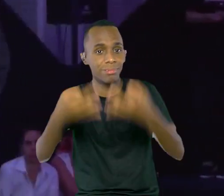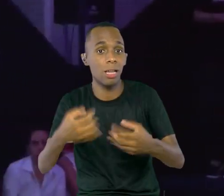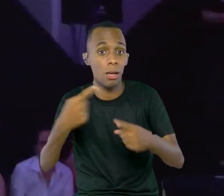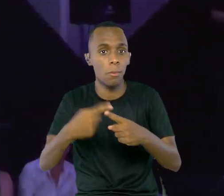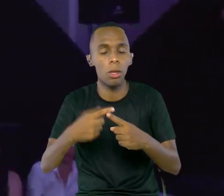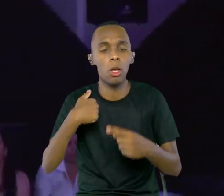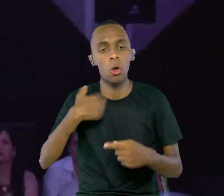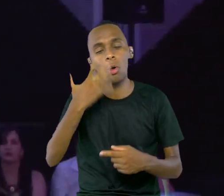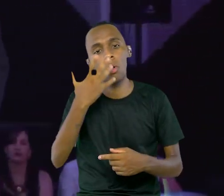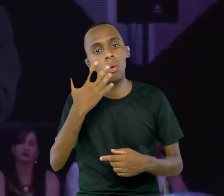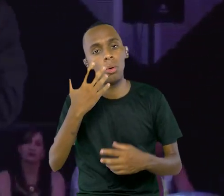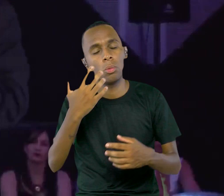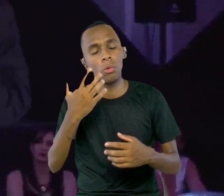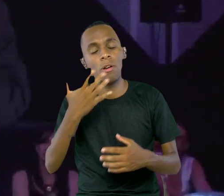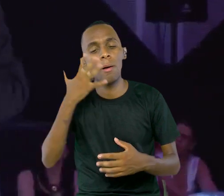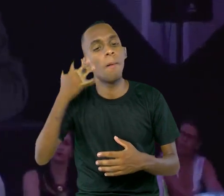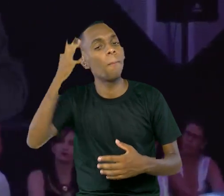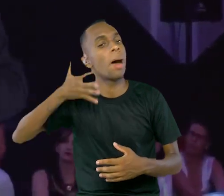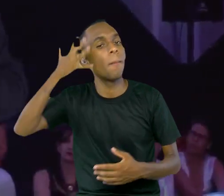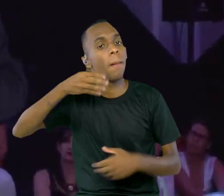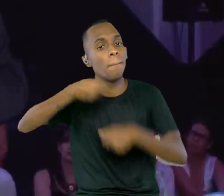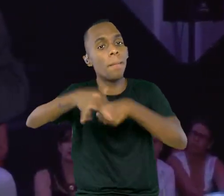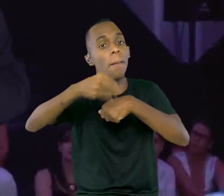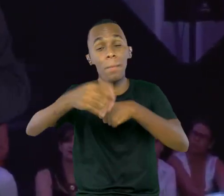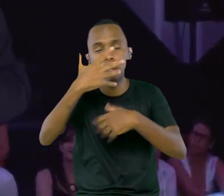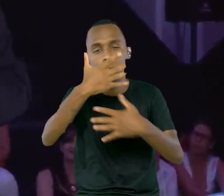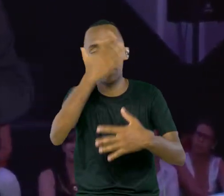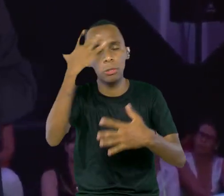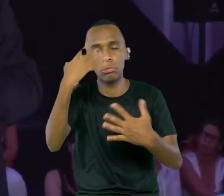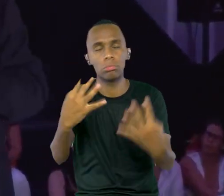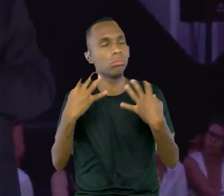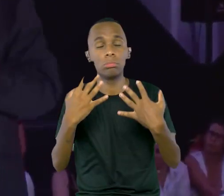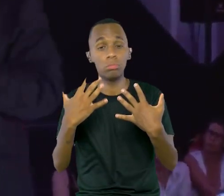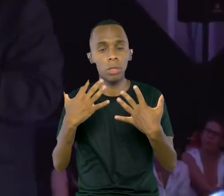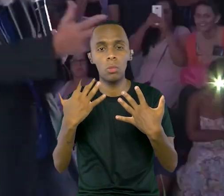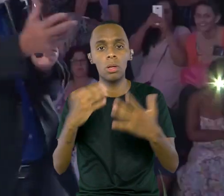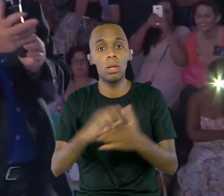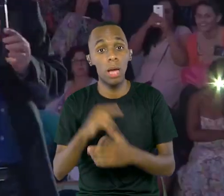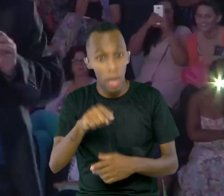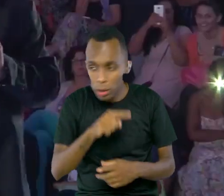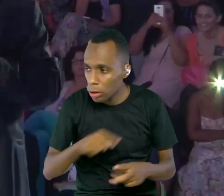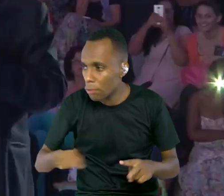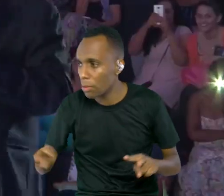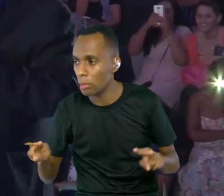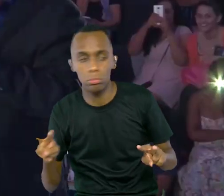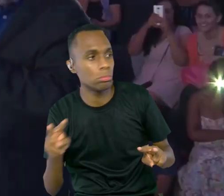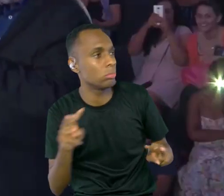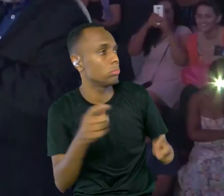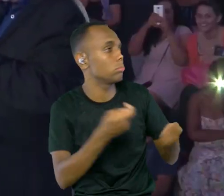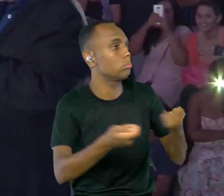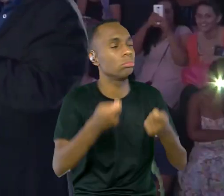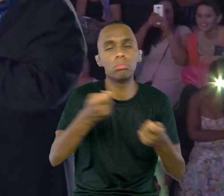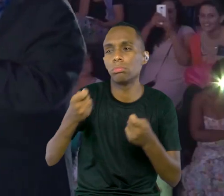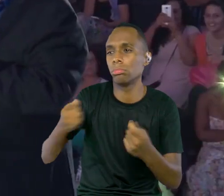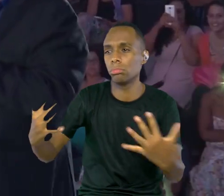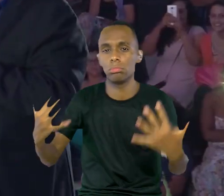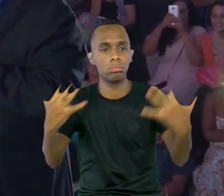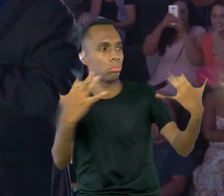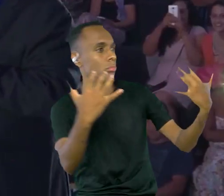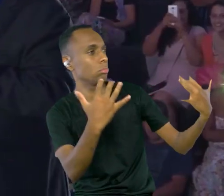palestra direito, porque enquanto eu falava ninguém olhava para mim. E aqui a gente vai controlando o auditório pelo